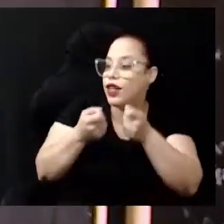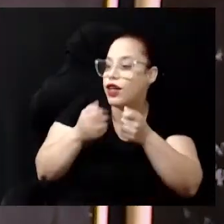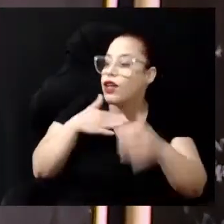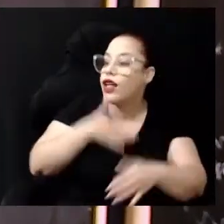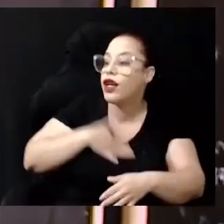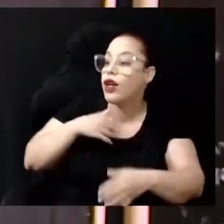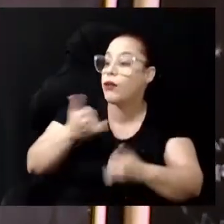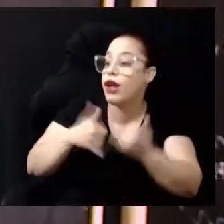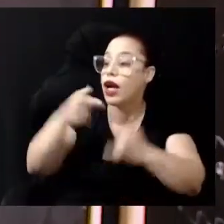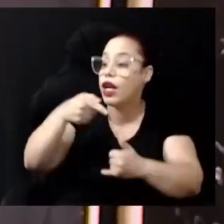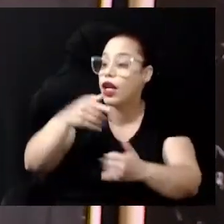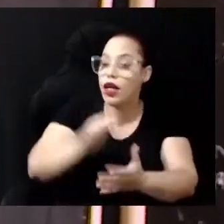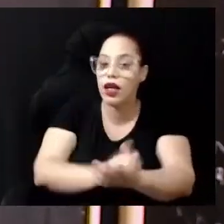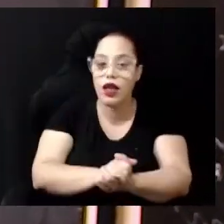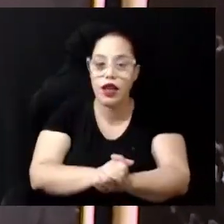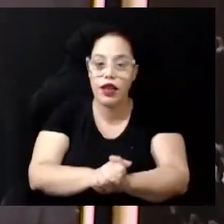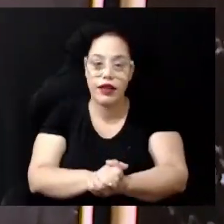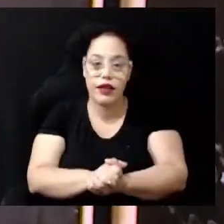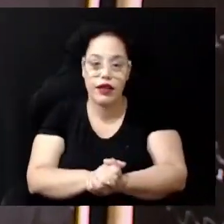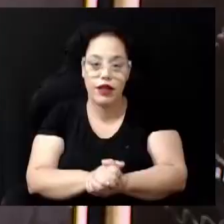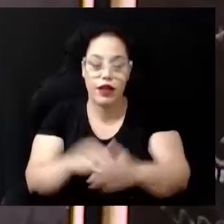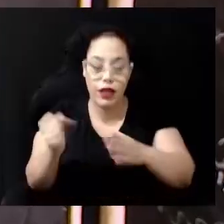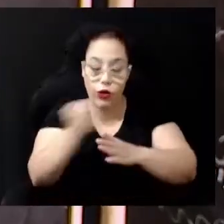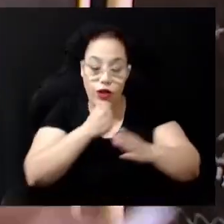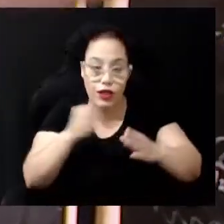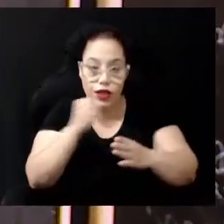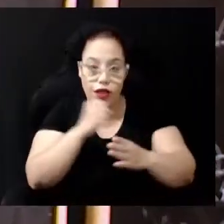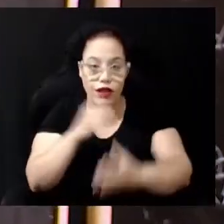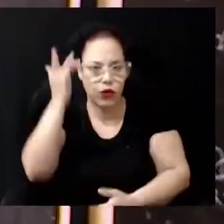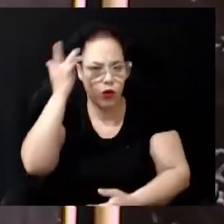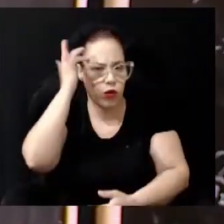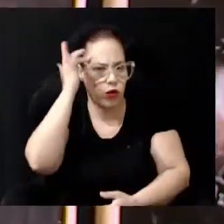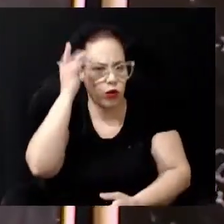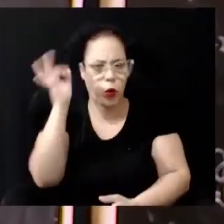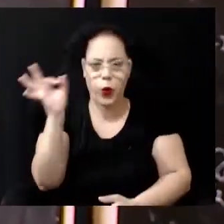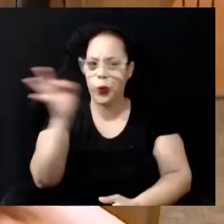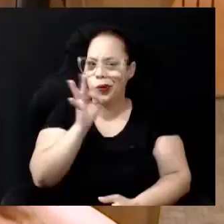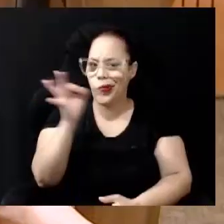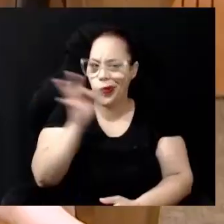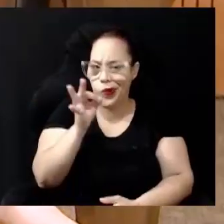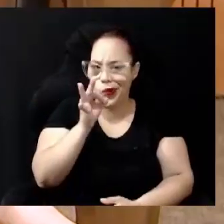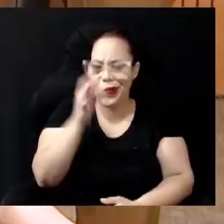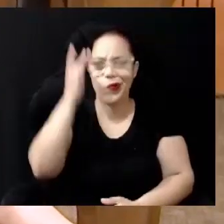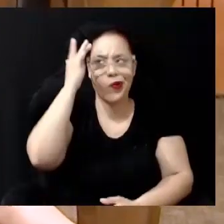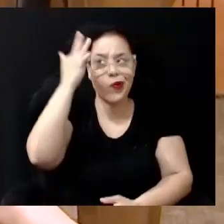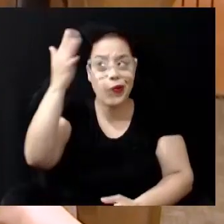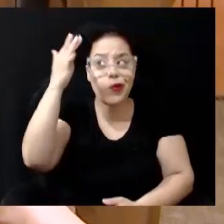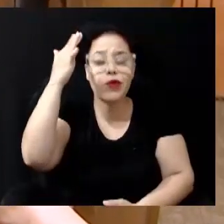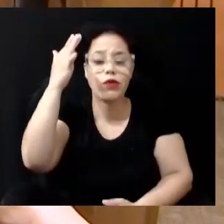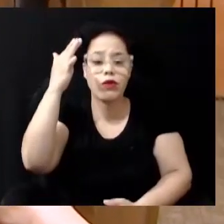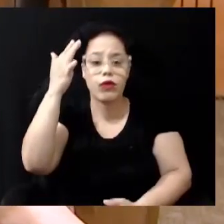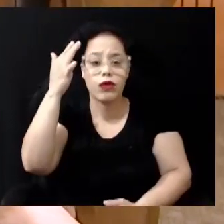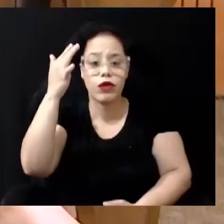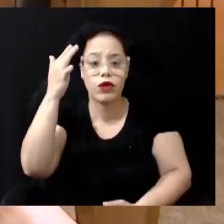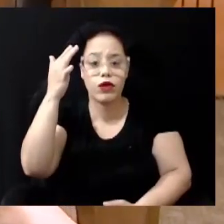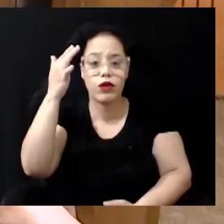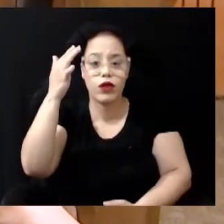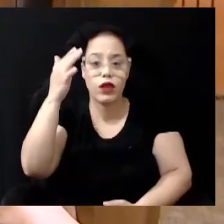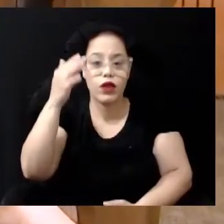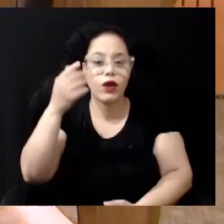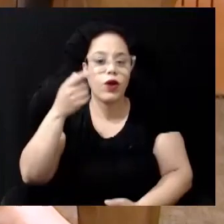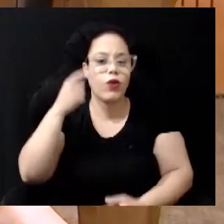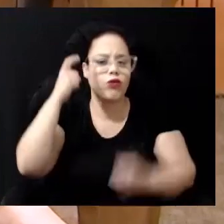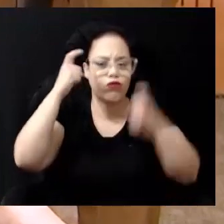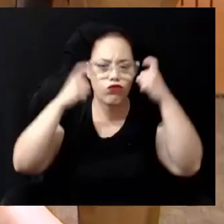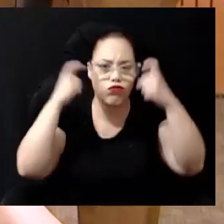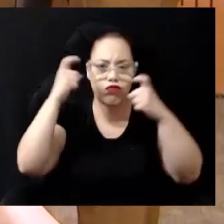desenhos que mais que você gostou de brincar aqui da cozinha eu achei excelente a ideia para nós mães